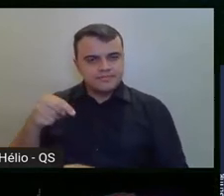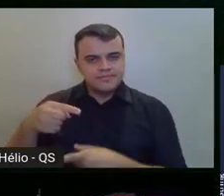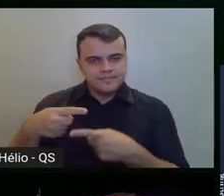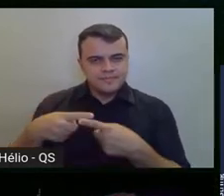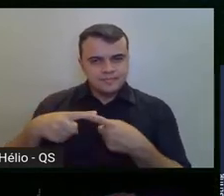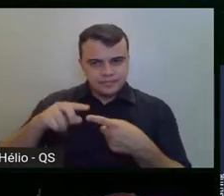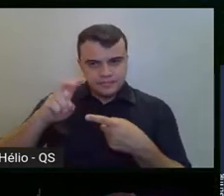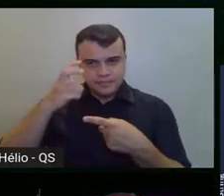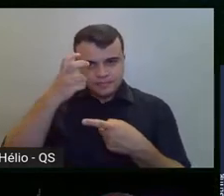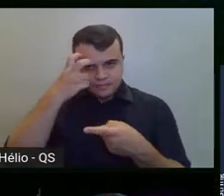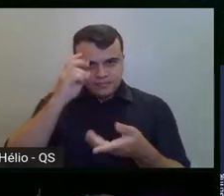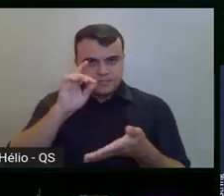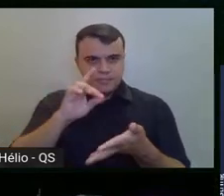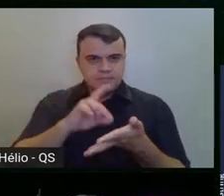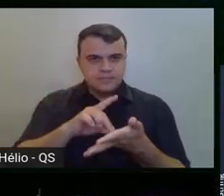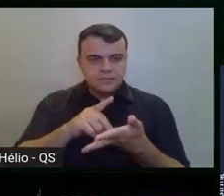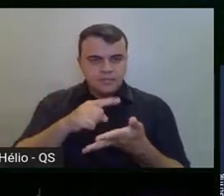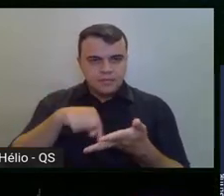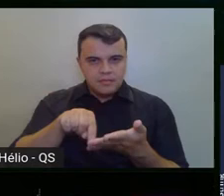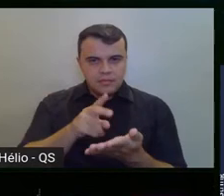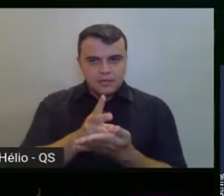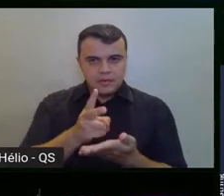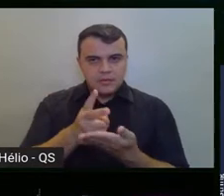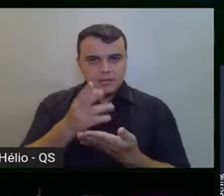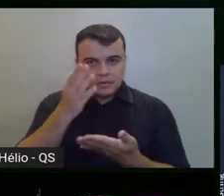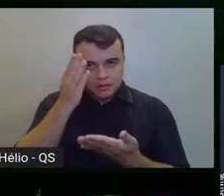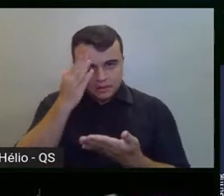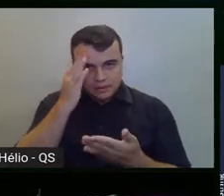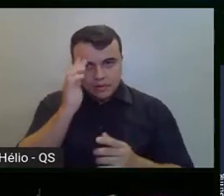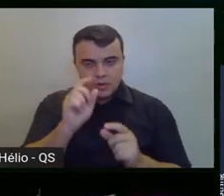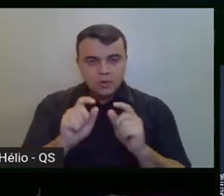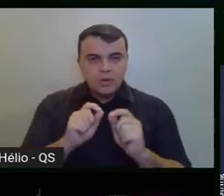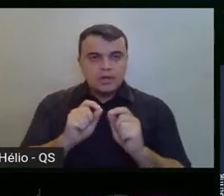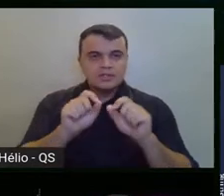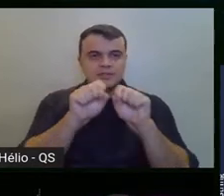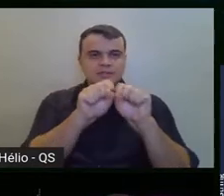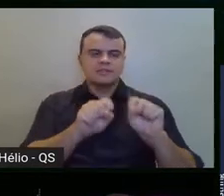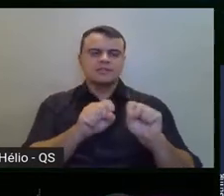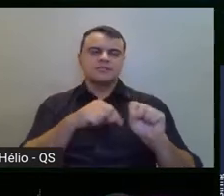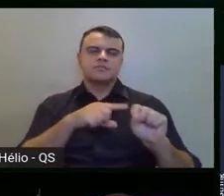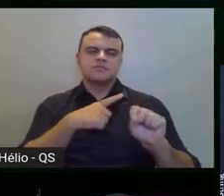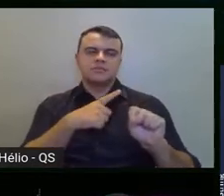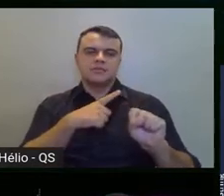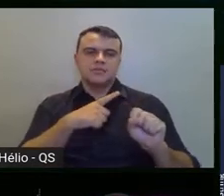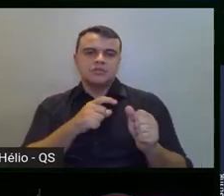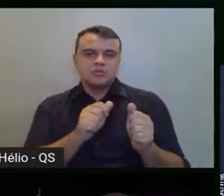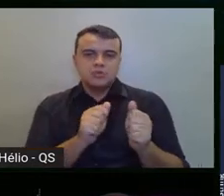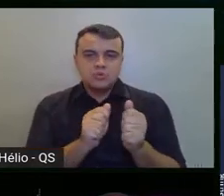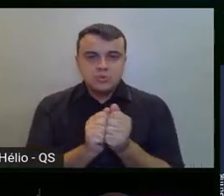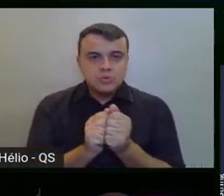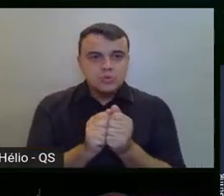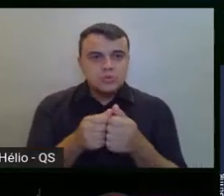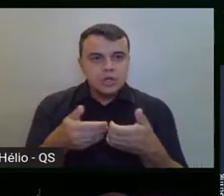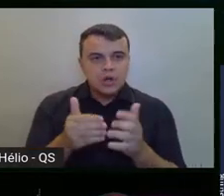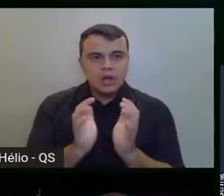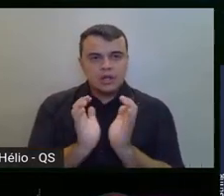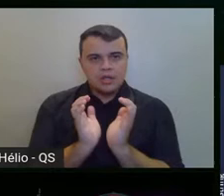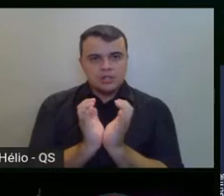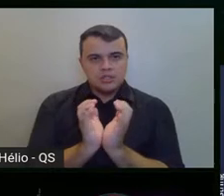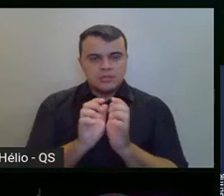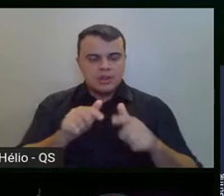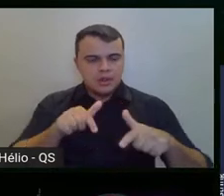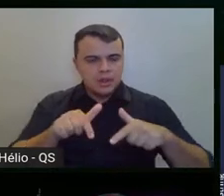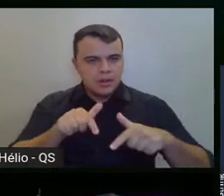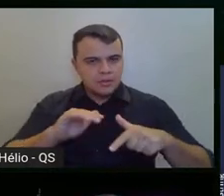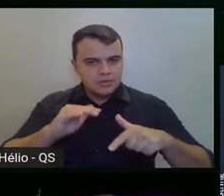cultural mesmo né que é você realmente entender que as ferramentas estão ali para realmente aproximar os times de operações